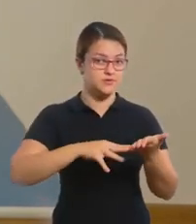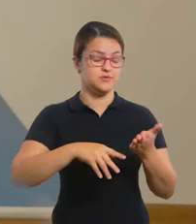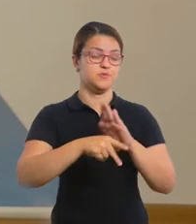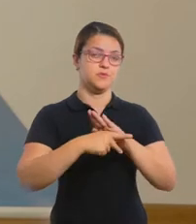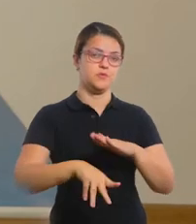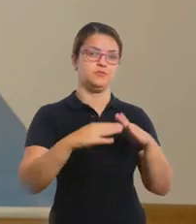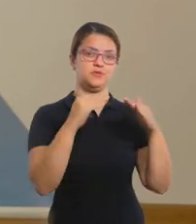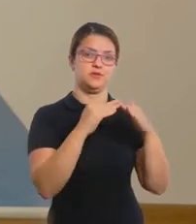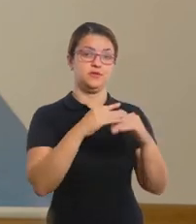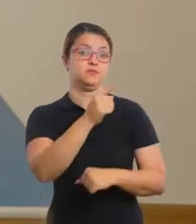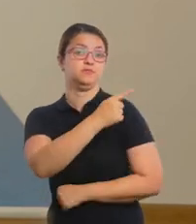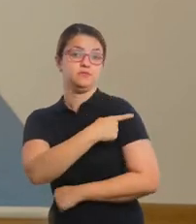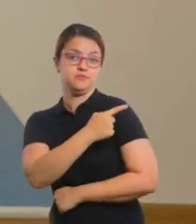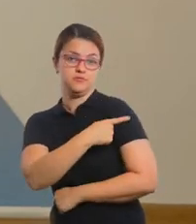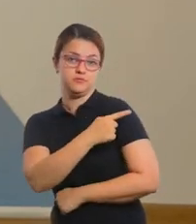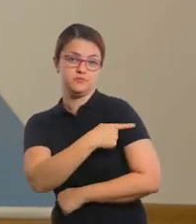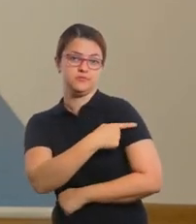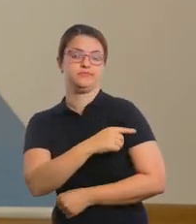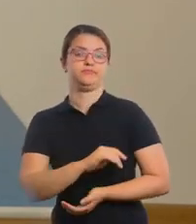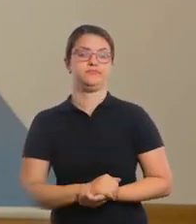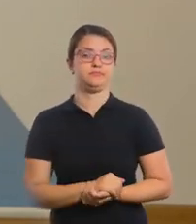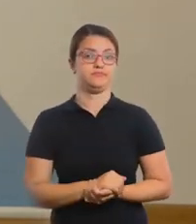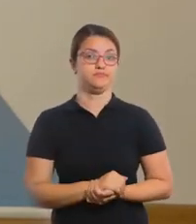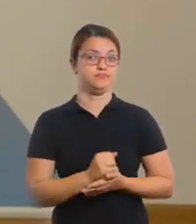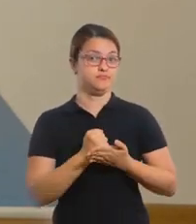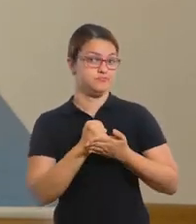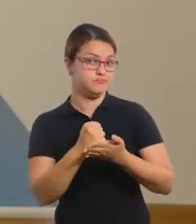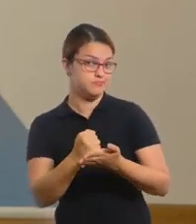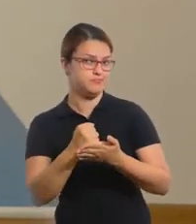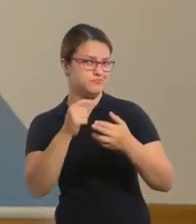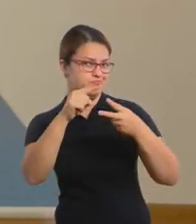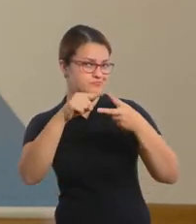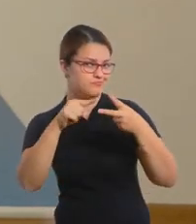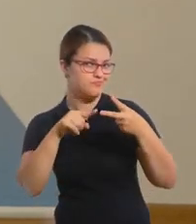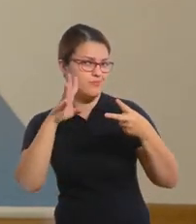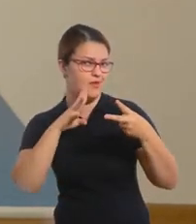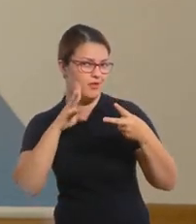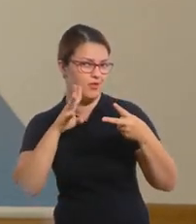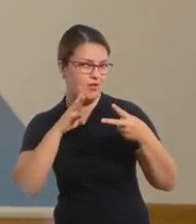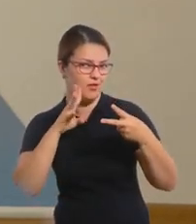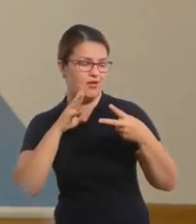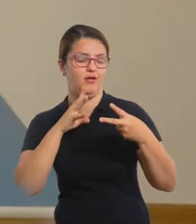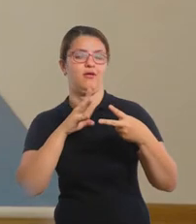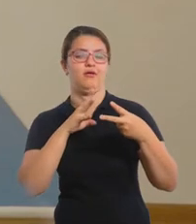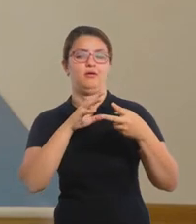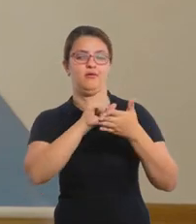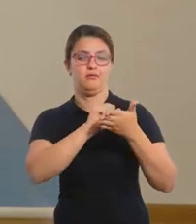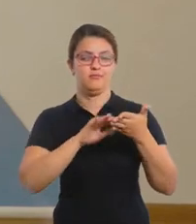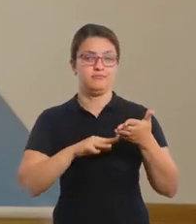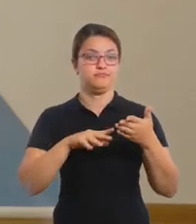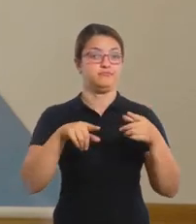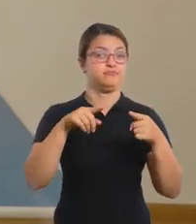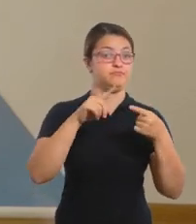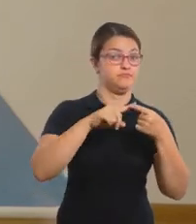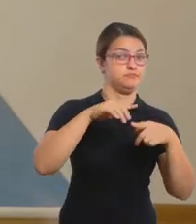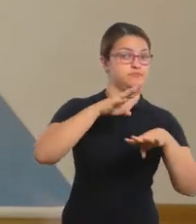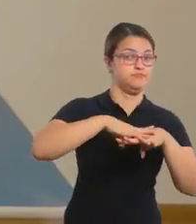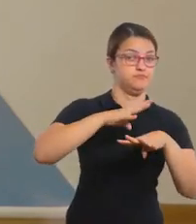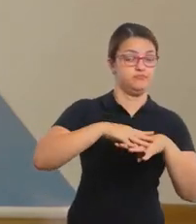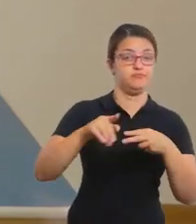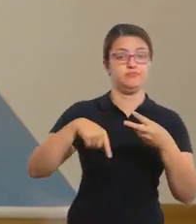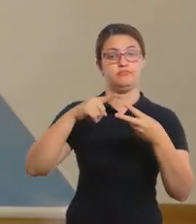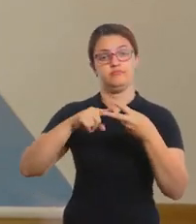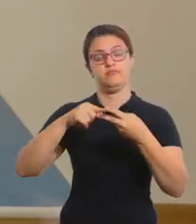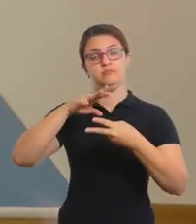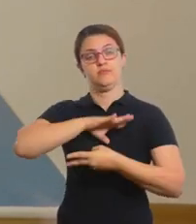para as crianças do primeiro ano, tá bem? Eu trouxe duas atividades bem legais para vocês, uma de matemática e a outra